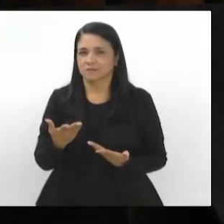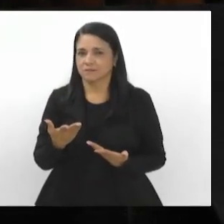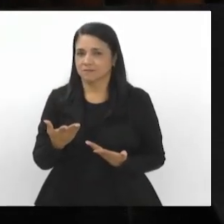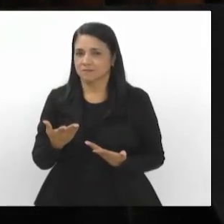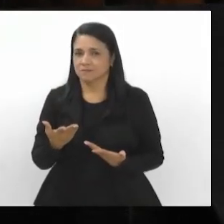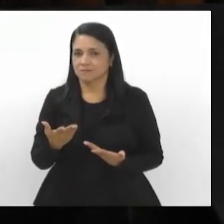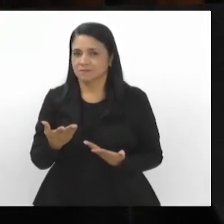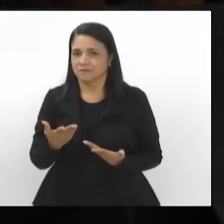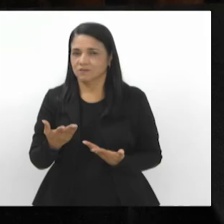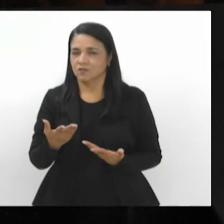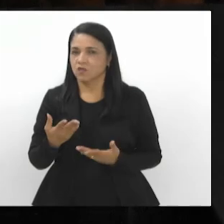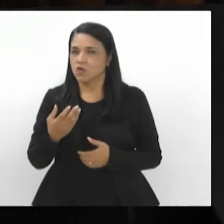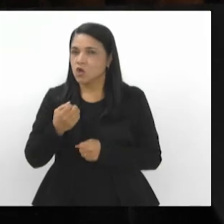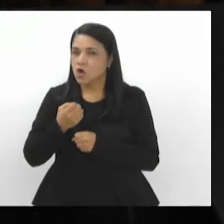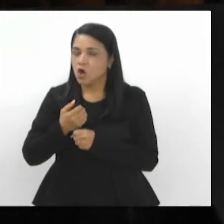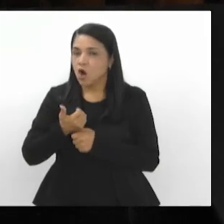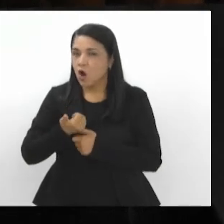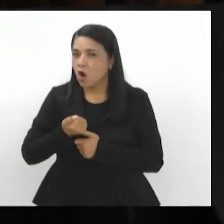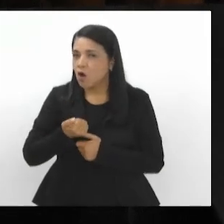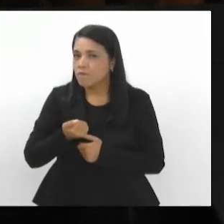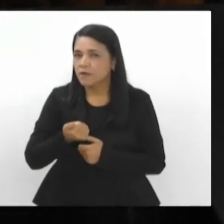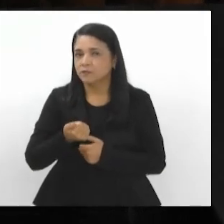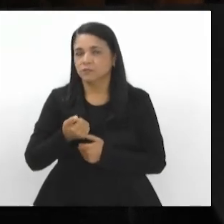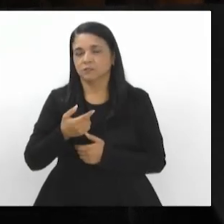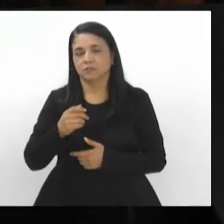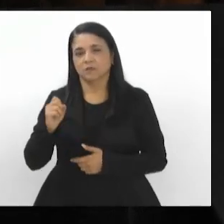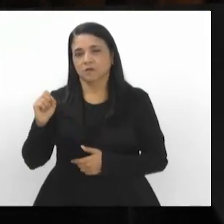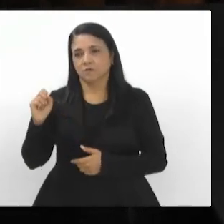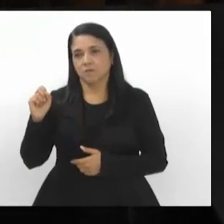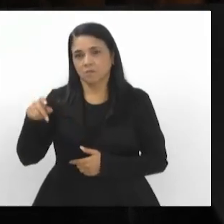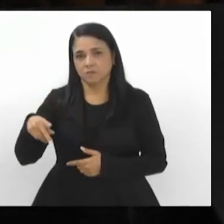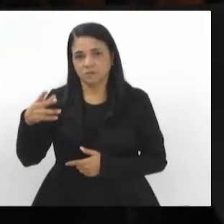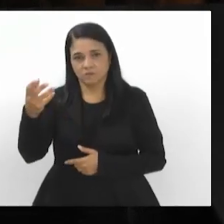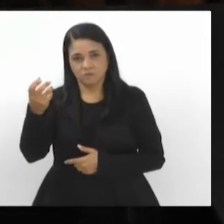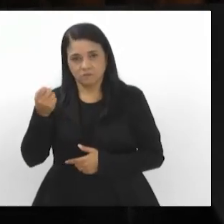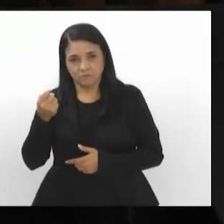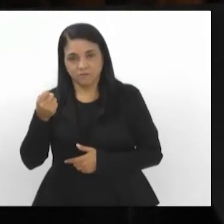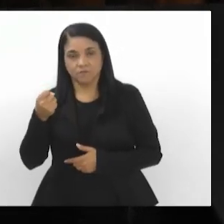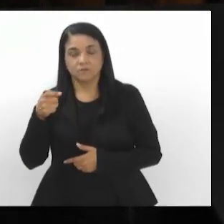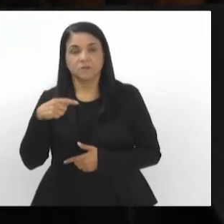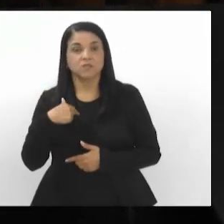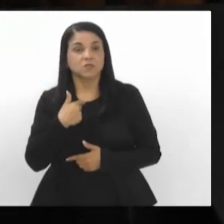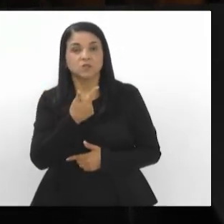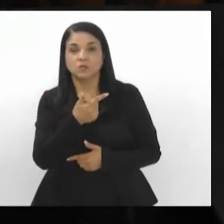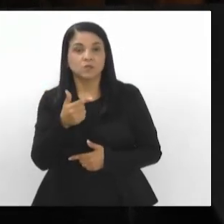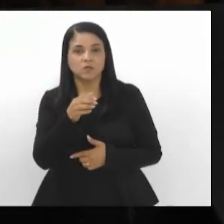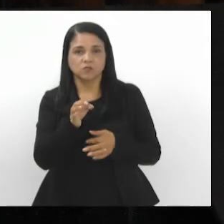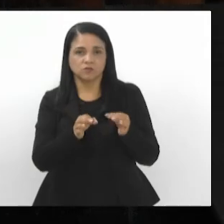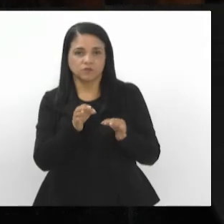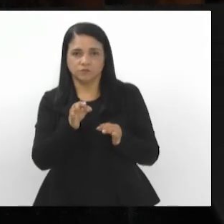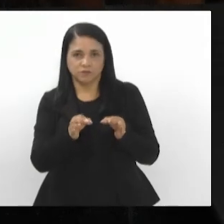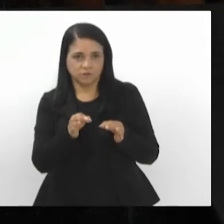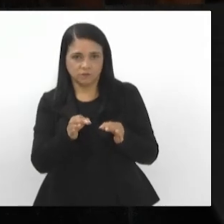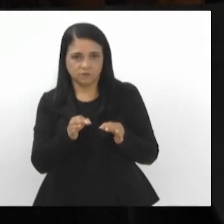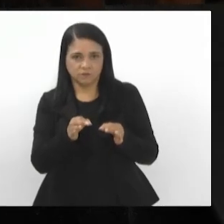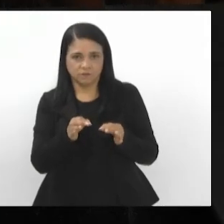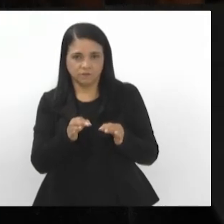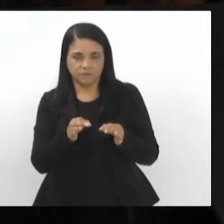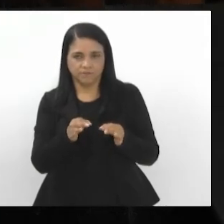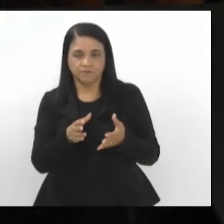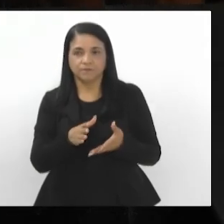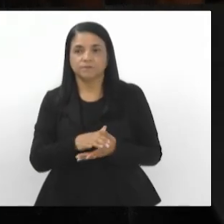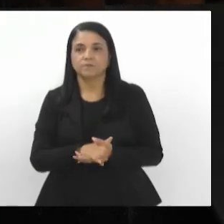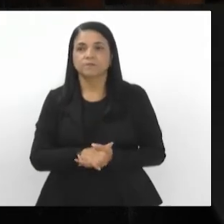nenhuma, uma covardia com os aposentados e pensionistas, e que não tem justificativa plausível para se fazer